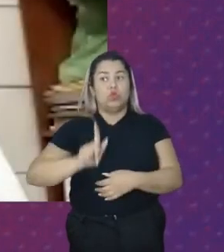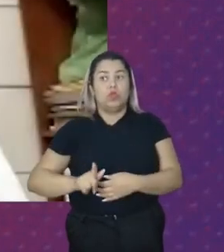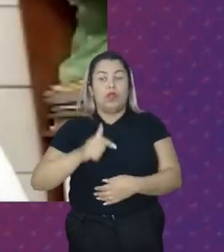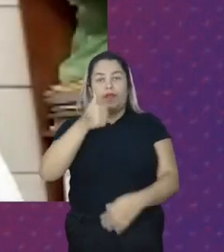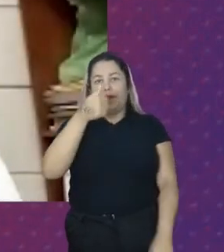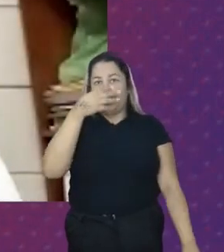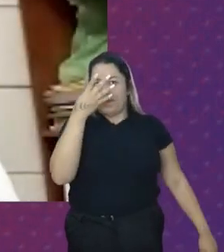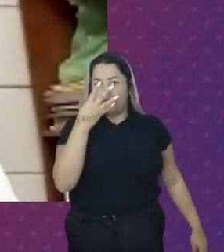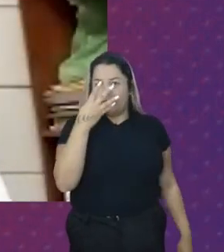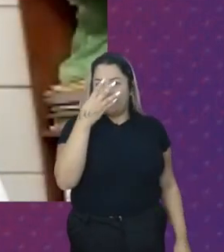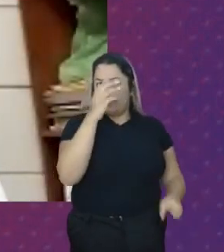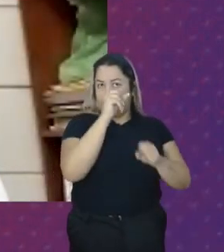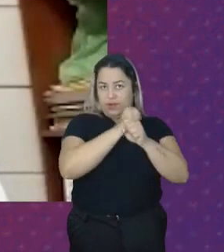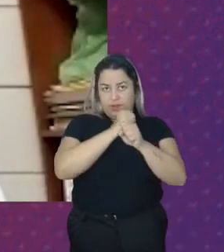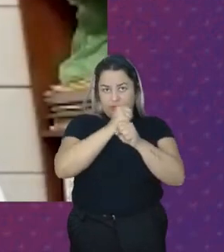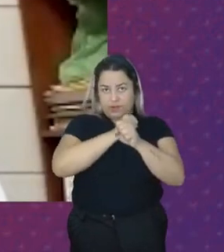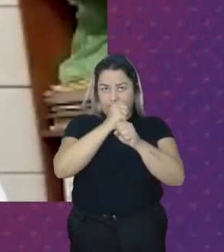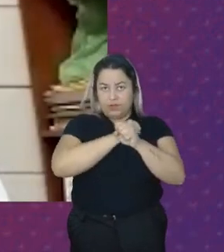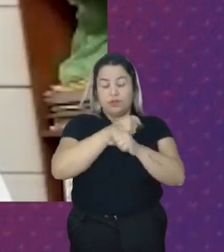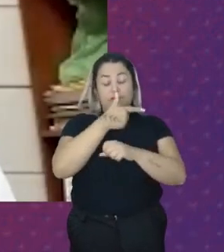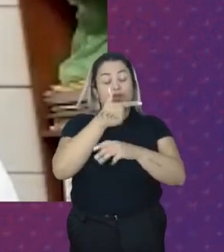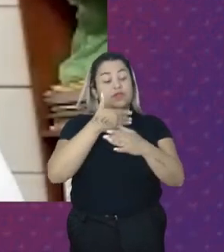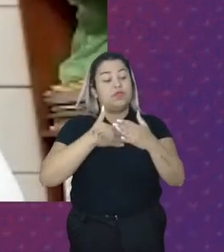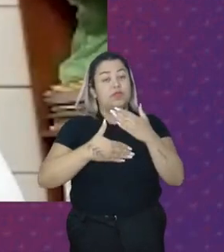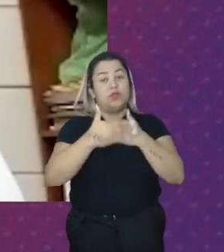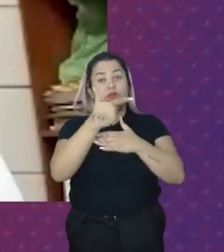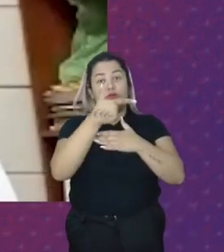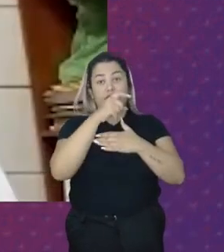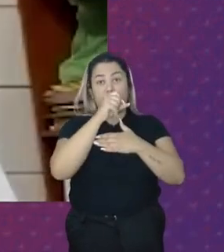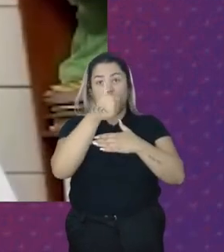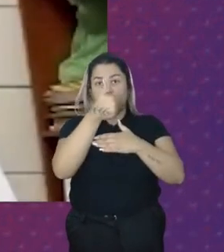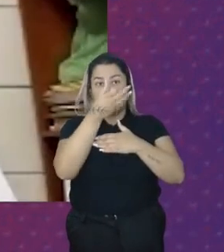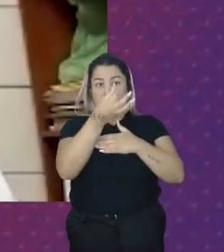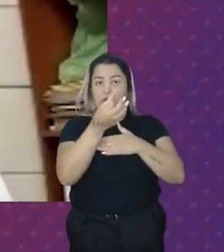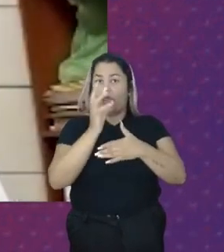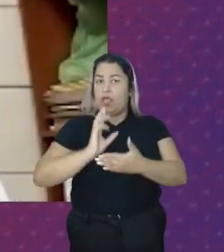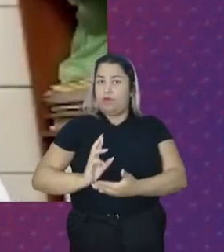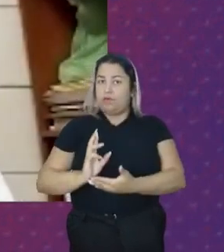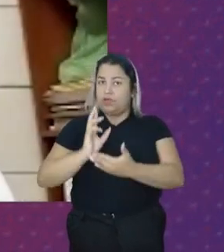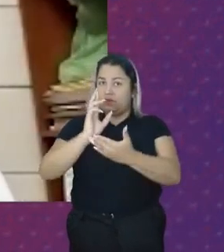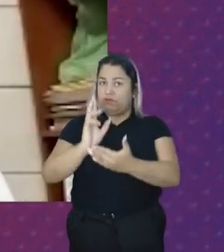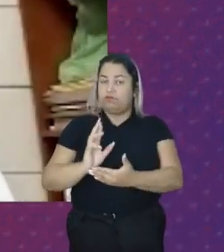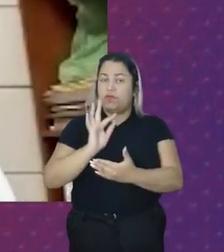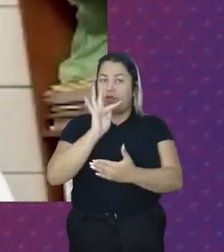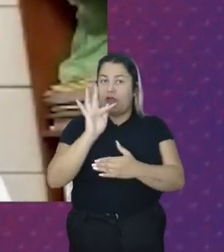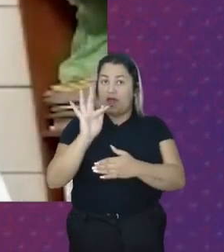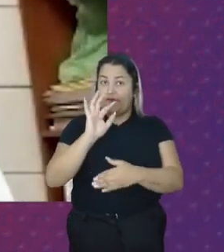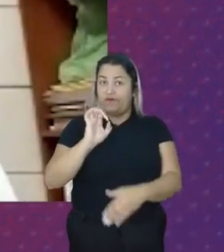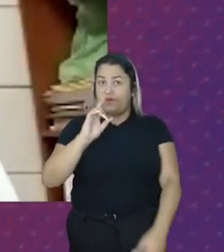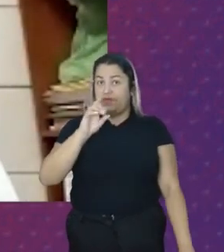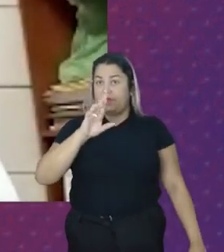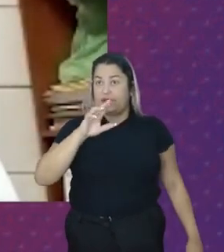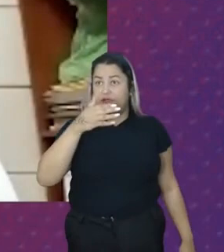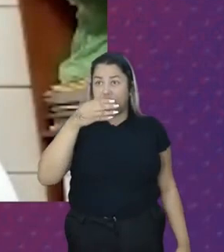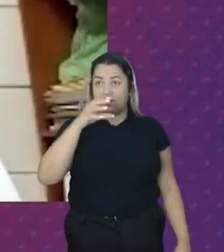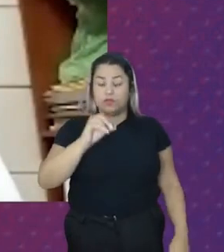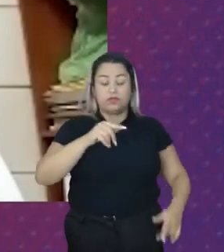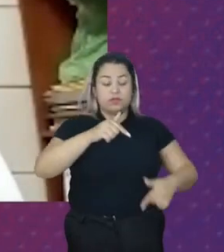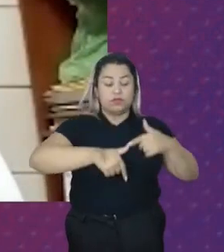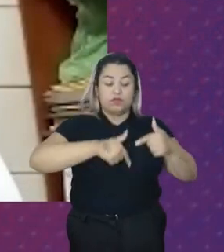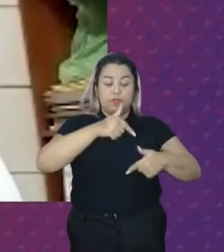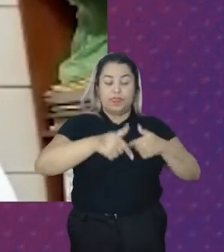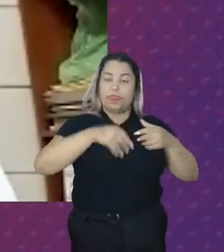14 anos Então desde 2016 Eu estou representando A Federação Nacional Das Trabalhadoras